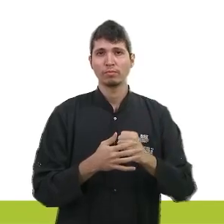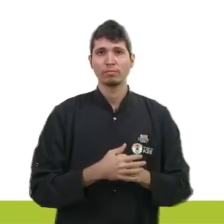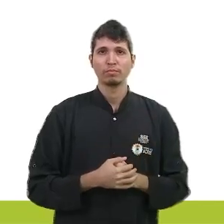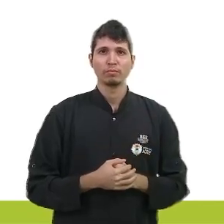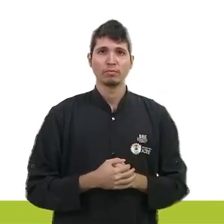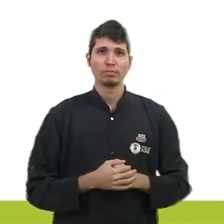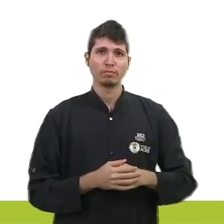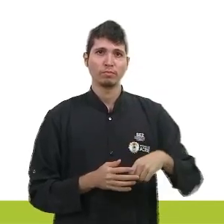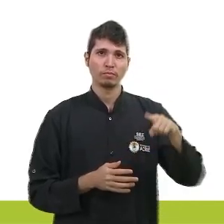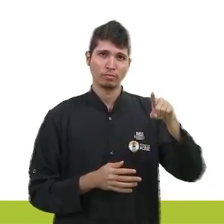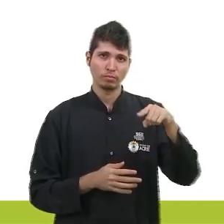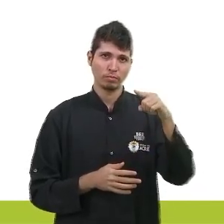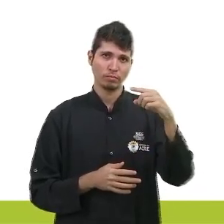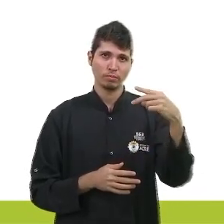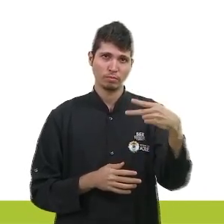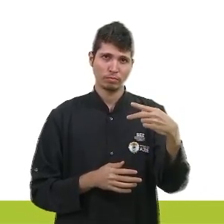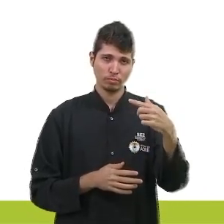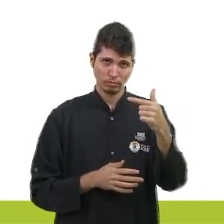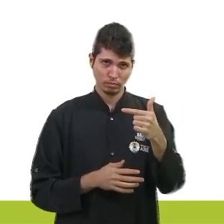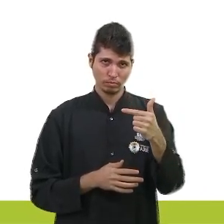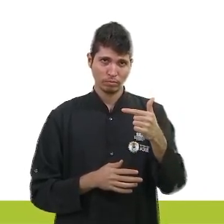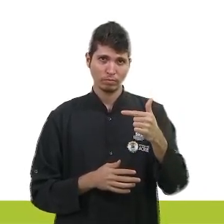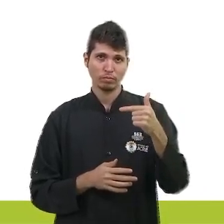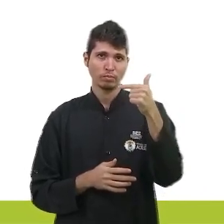é raiz de 2 sobre 2.